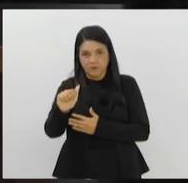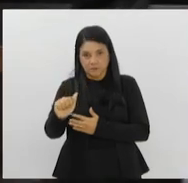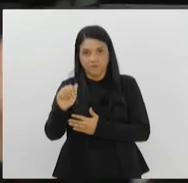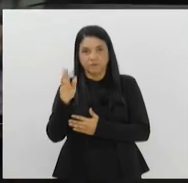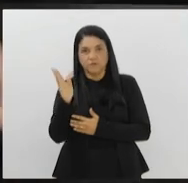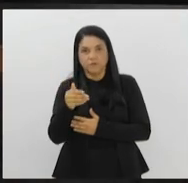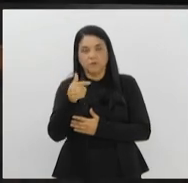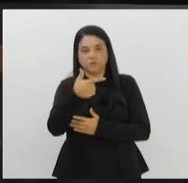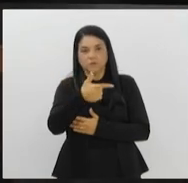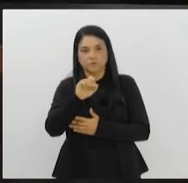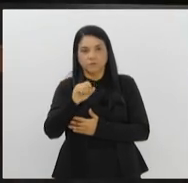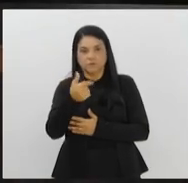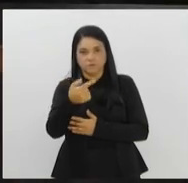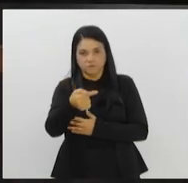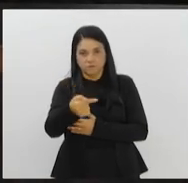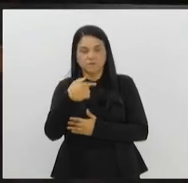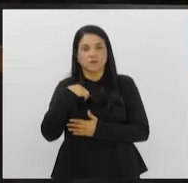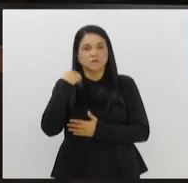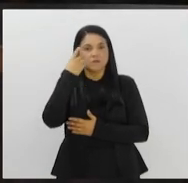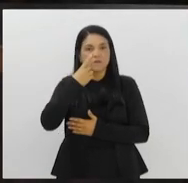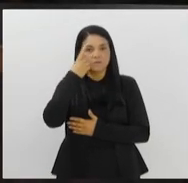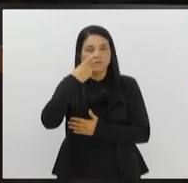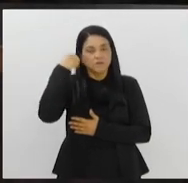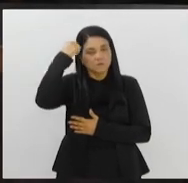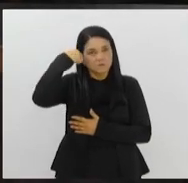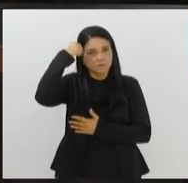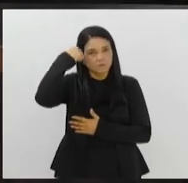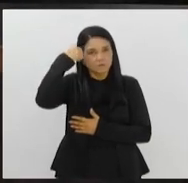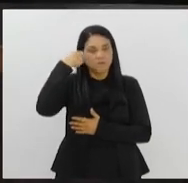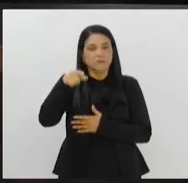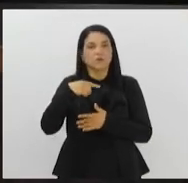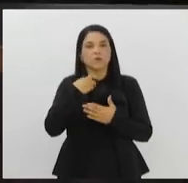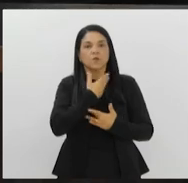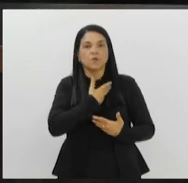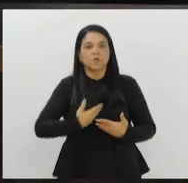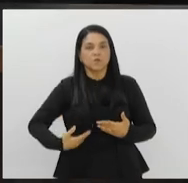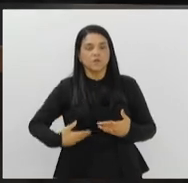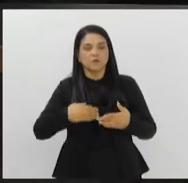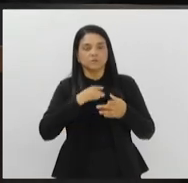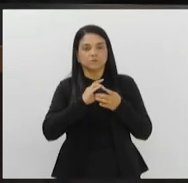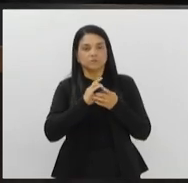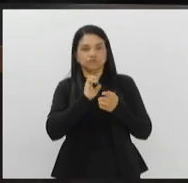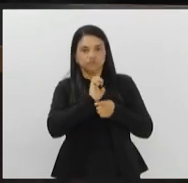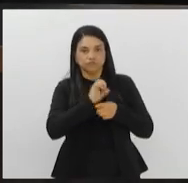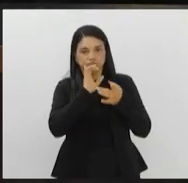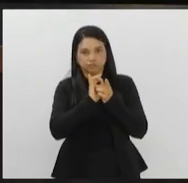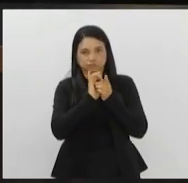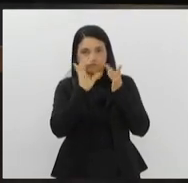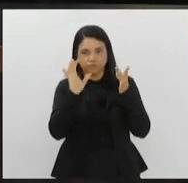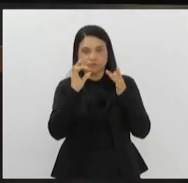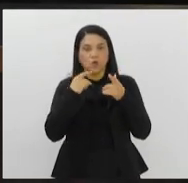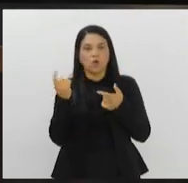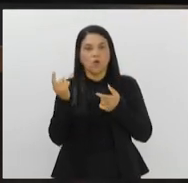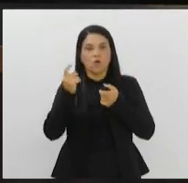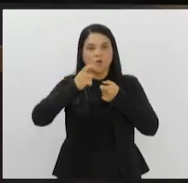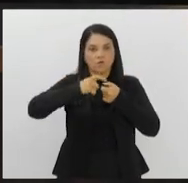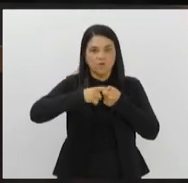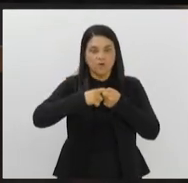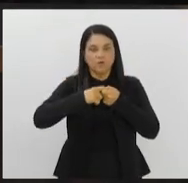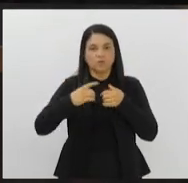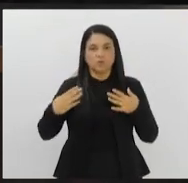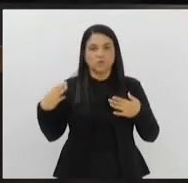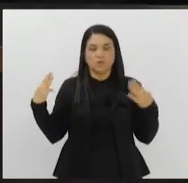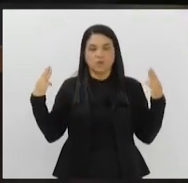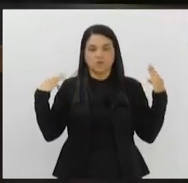2017, de autoria do deputado Samuel Malafaia, que autoriza o governo do Estado do Rio de Janeiro a celebrar convênio com o Exército Brasileiro e